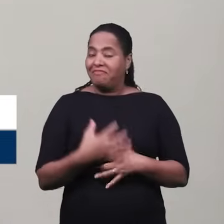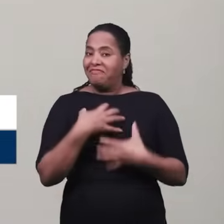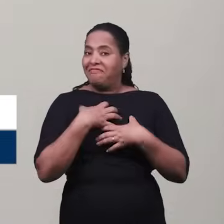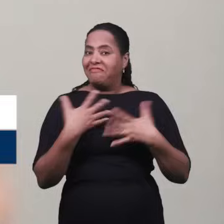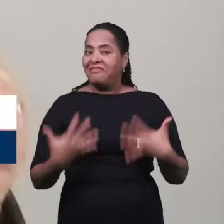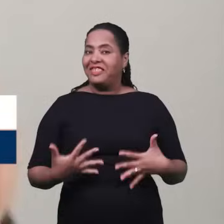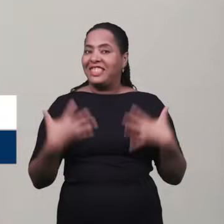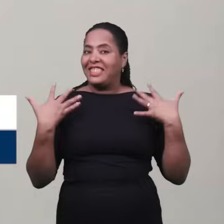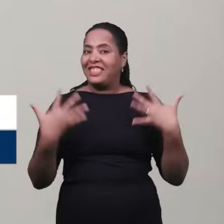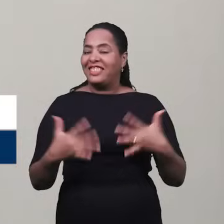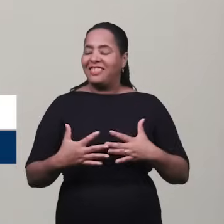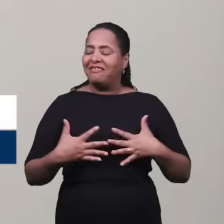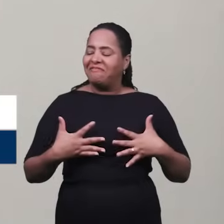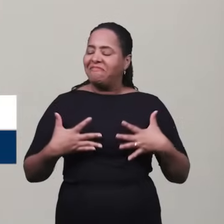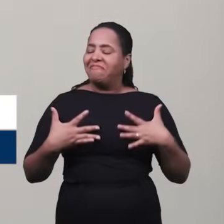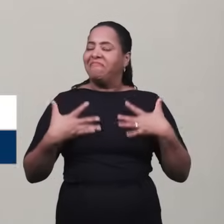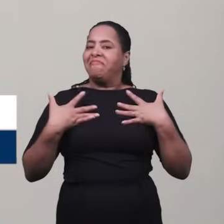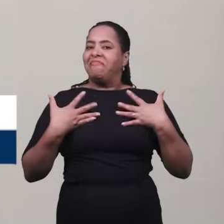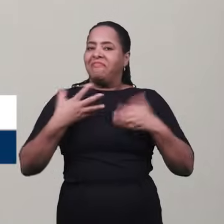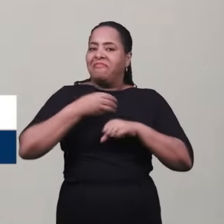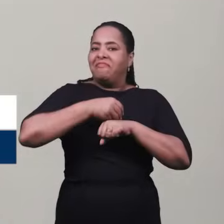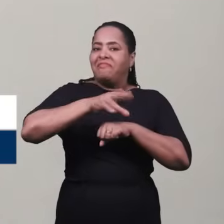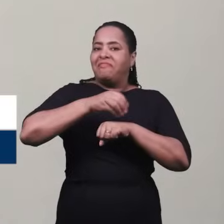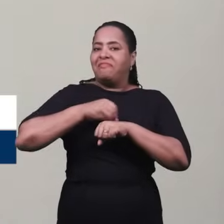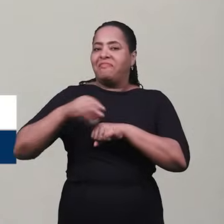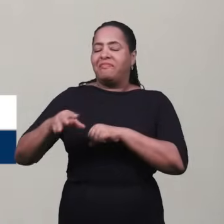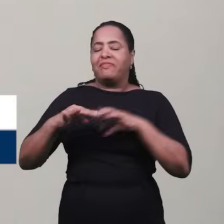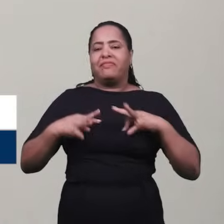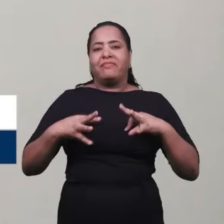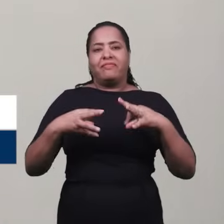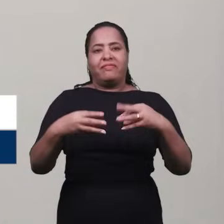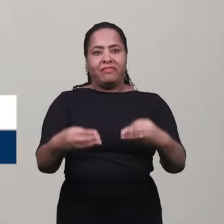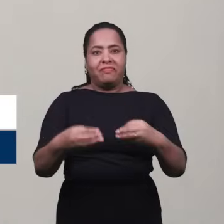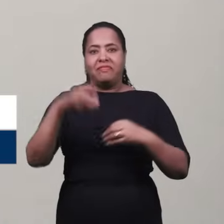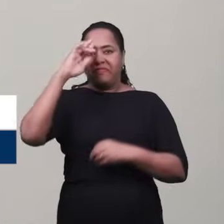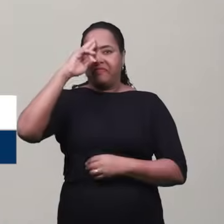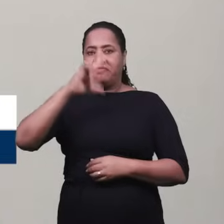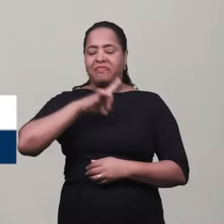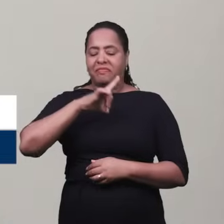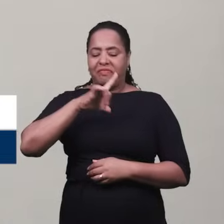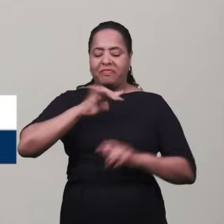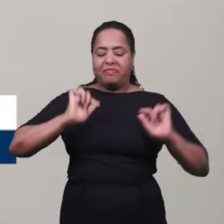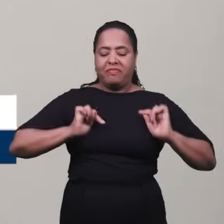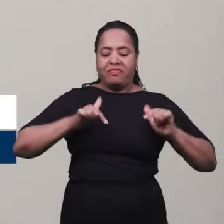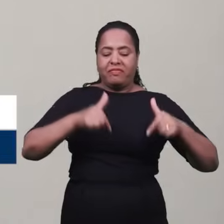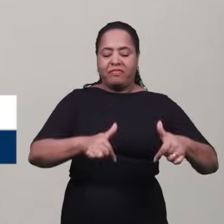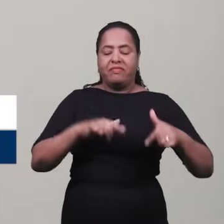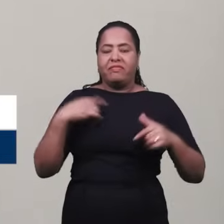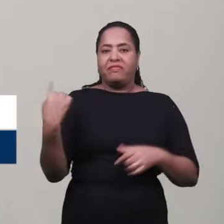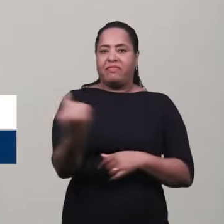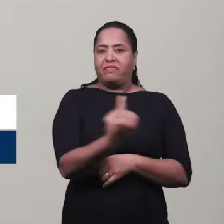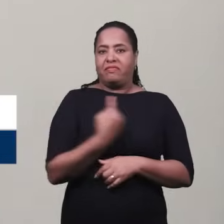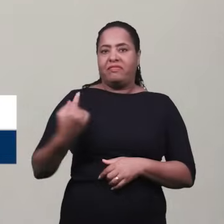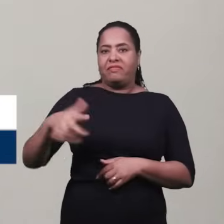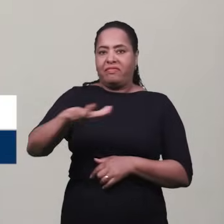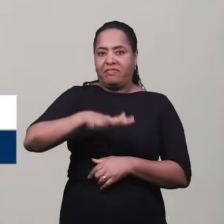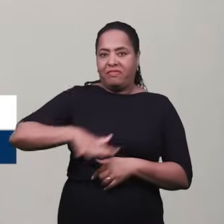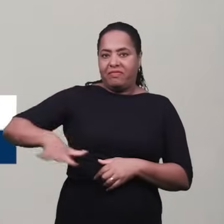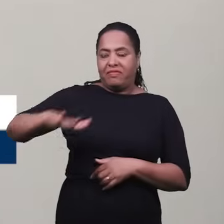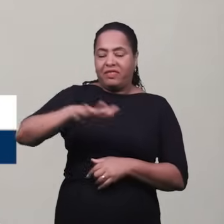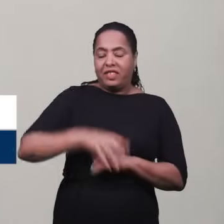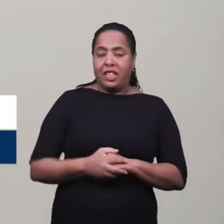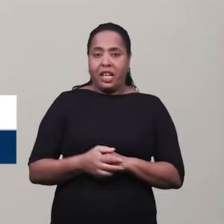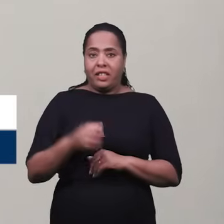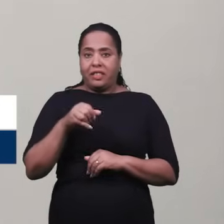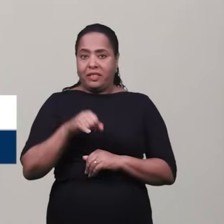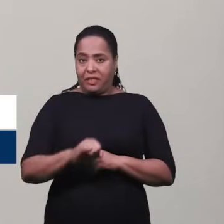grande alegria, um grande privilégio poder compartilhar com todos os irmãos aquilo que o Senhor tem realizado na nossa área. Se